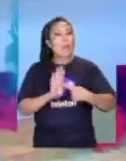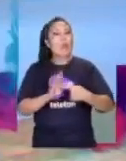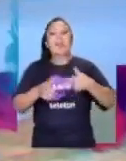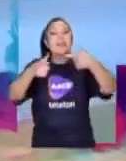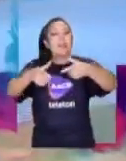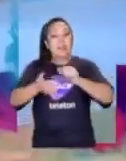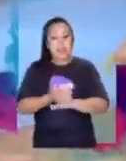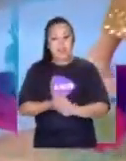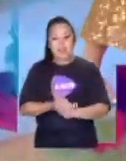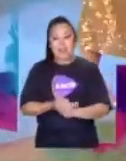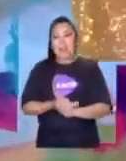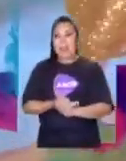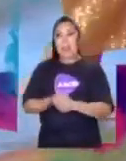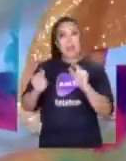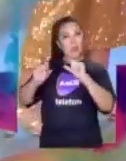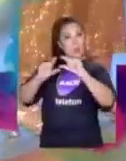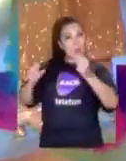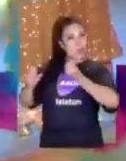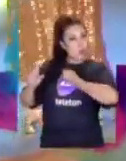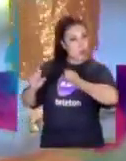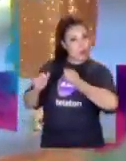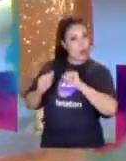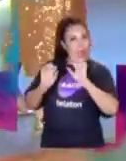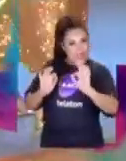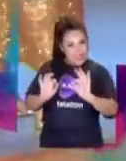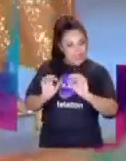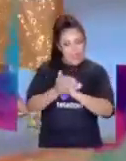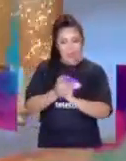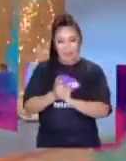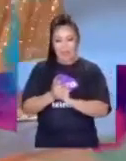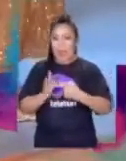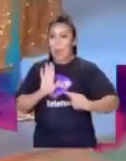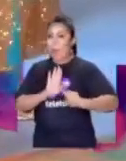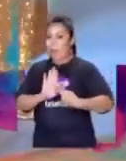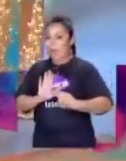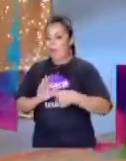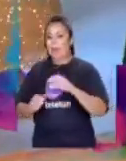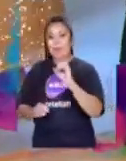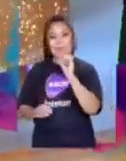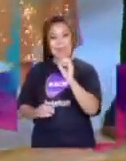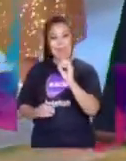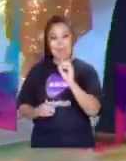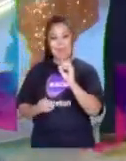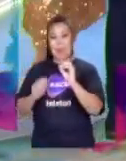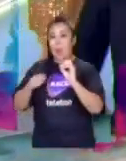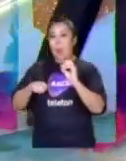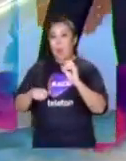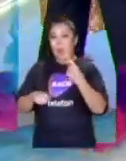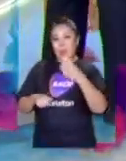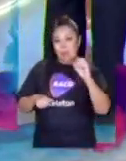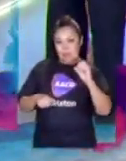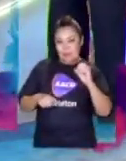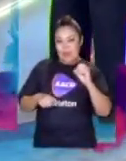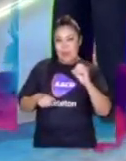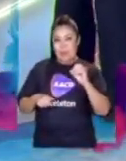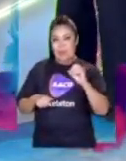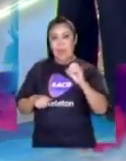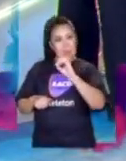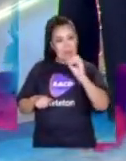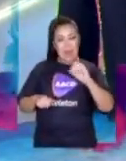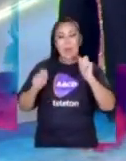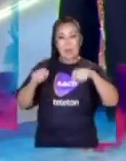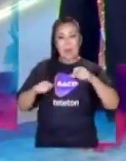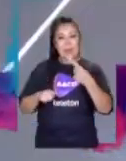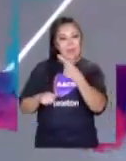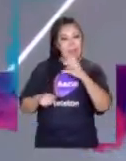não? É agora que aparece, né? Deixa eu ver. Aparece aqui no telão, aparece aqui no telão. Pode ser zero, pode ser zero, pode ser 10, pode ser 10. Pode ser 10 agora,